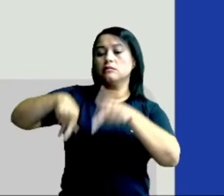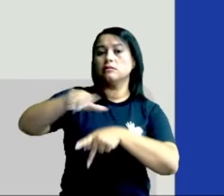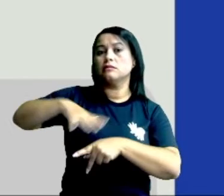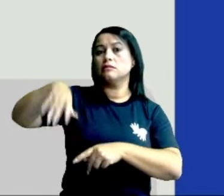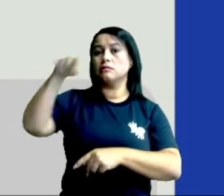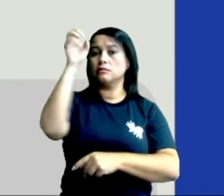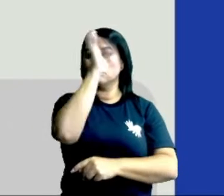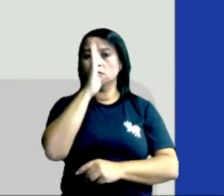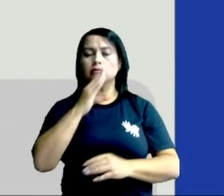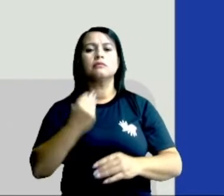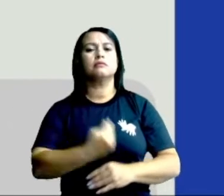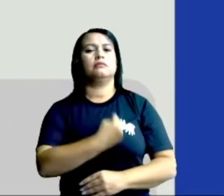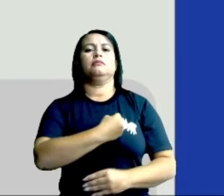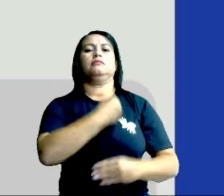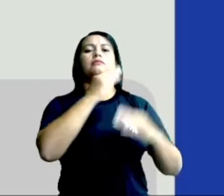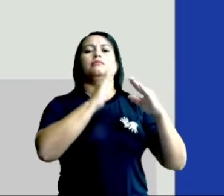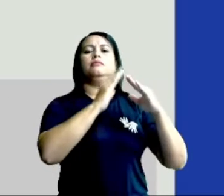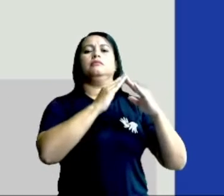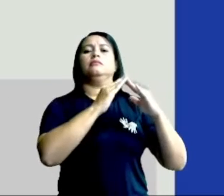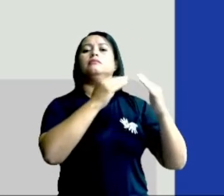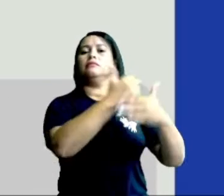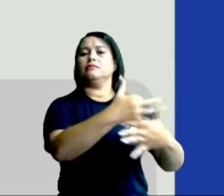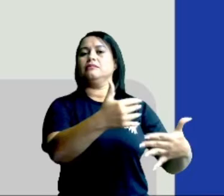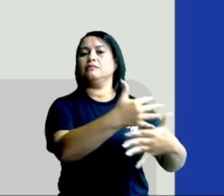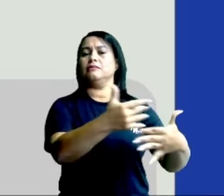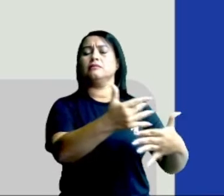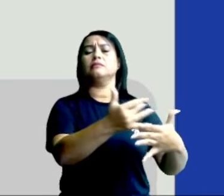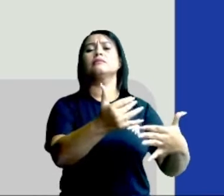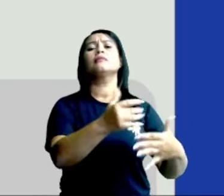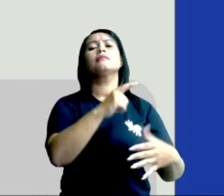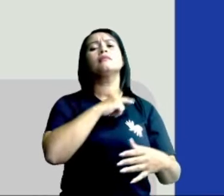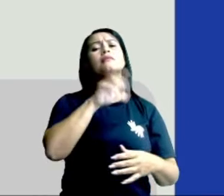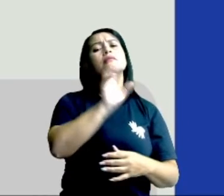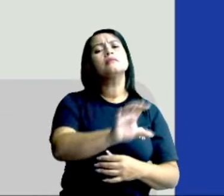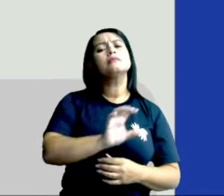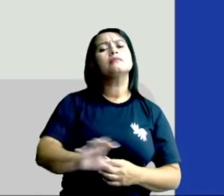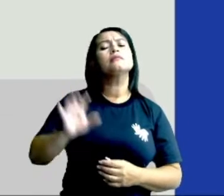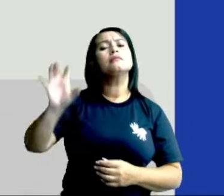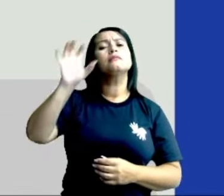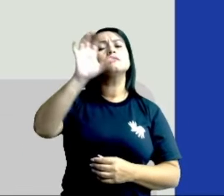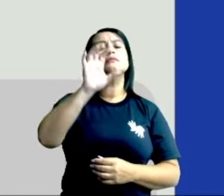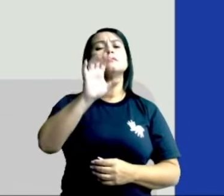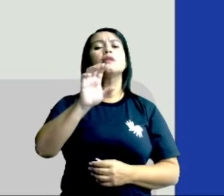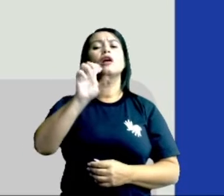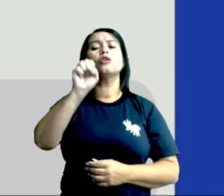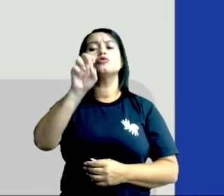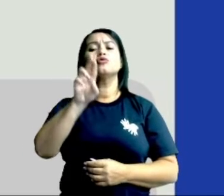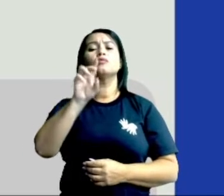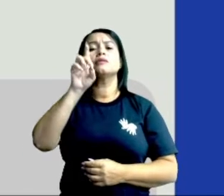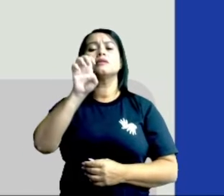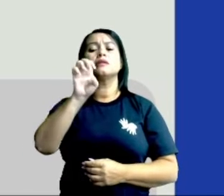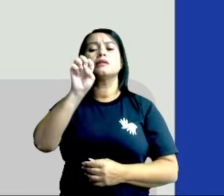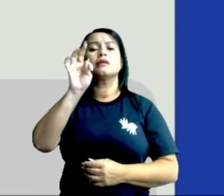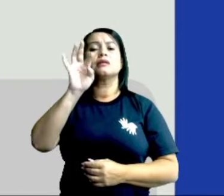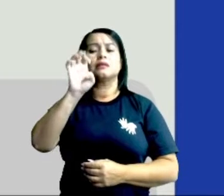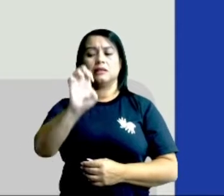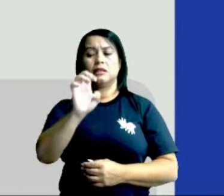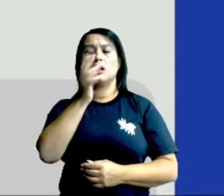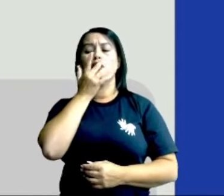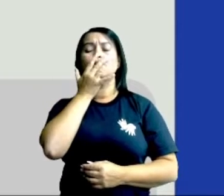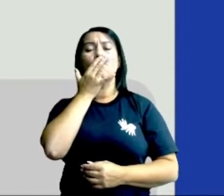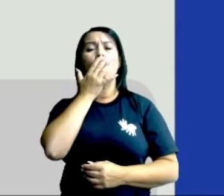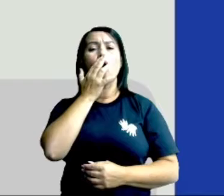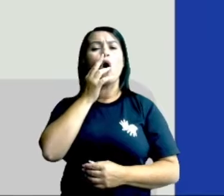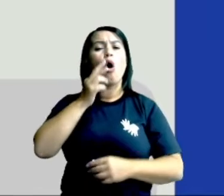brasileira vive nas cidades. Por região, a gente tem a região sudeste, é essa que vocês estão vendo